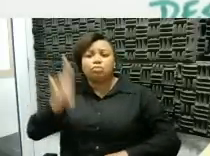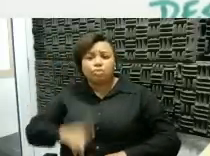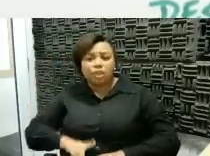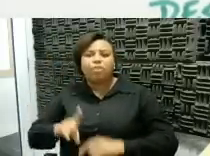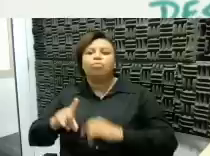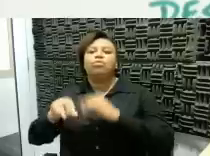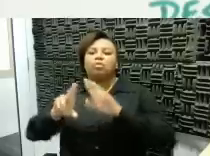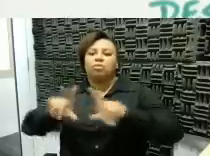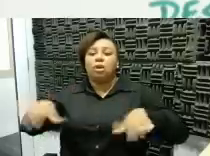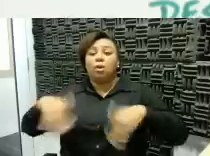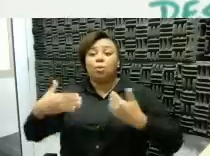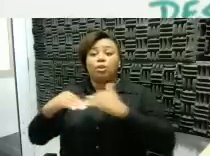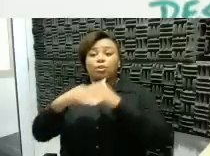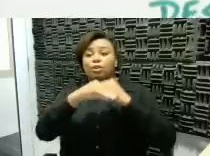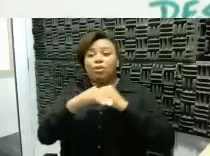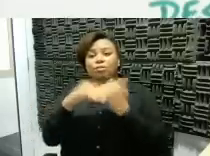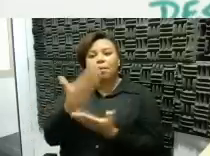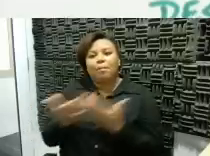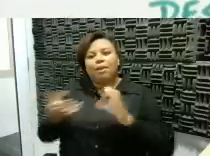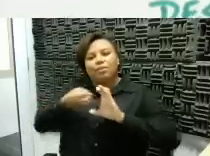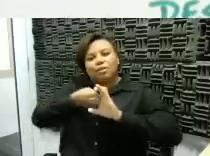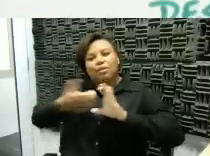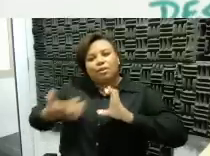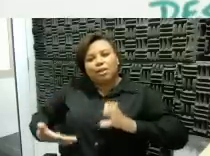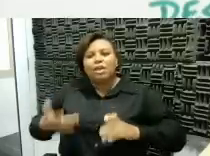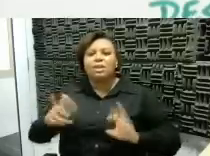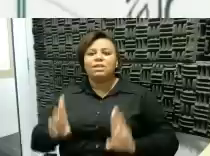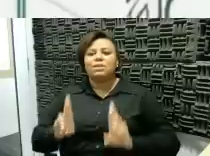espero que vocês tenham gostado né E era